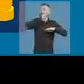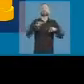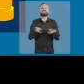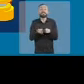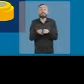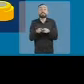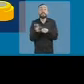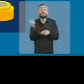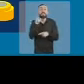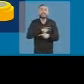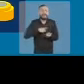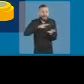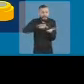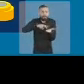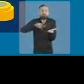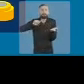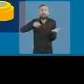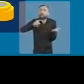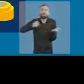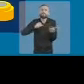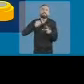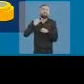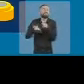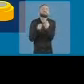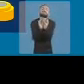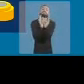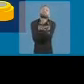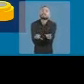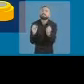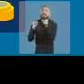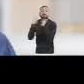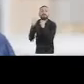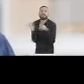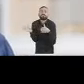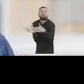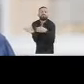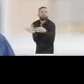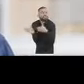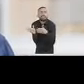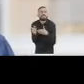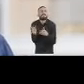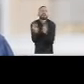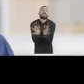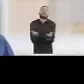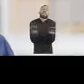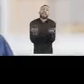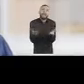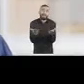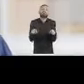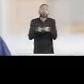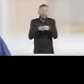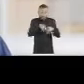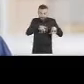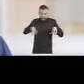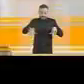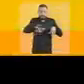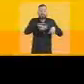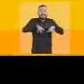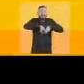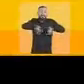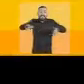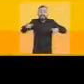simplificar e reduzir Ainda mais os impostos Pagos pelas micro E pequenas empresas Clínicas de especialidades médicas As